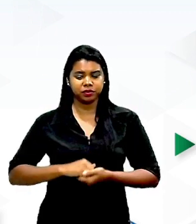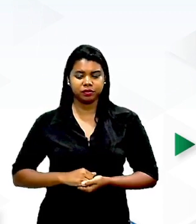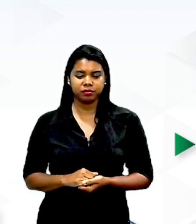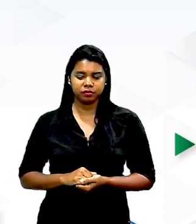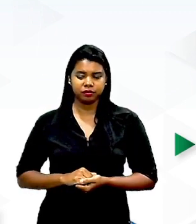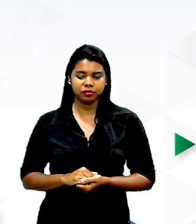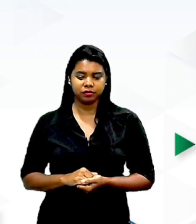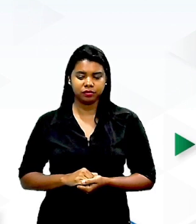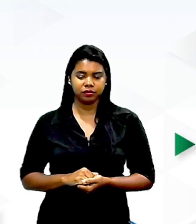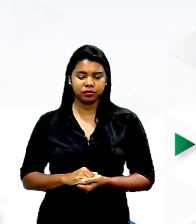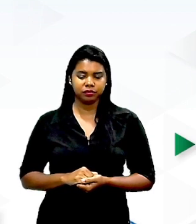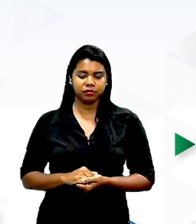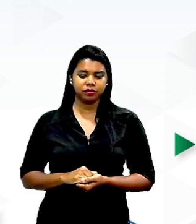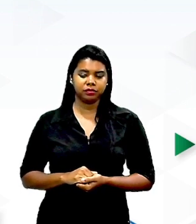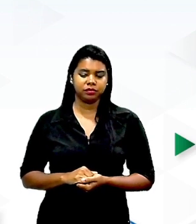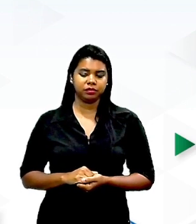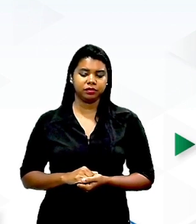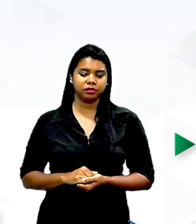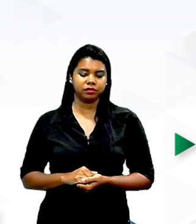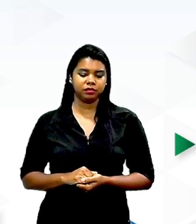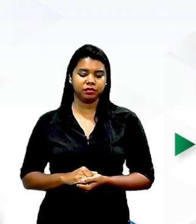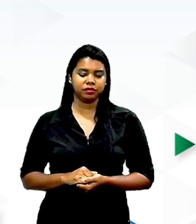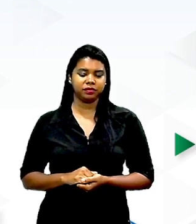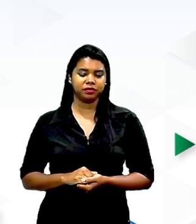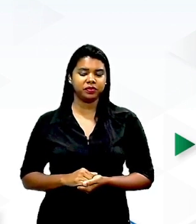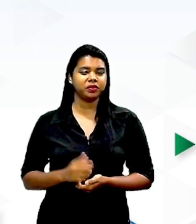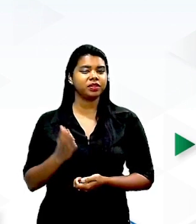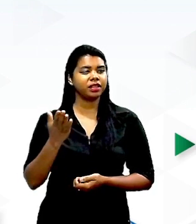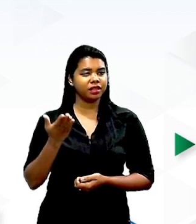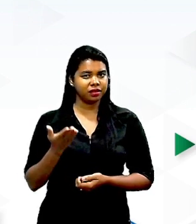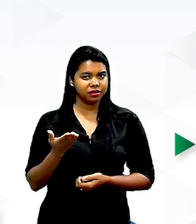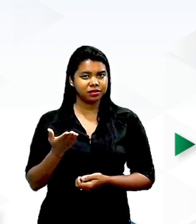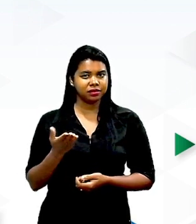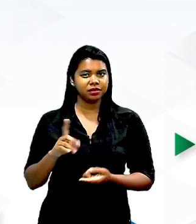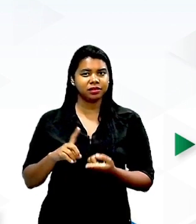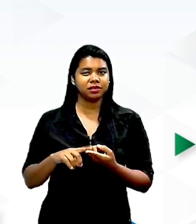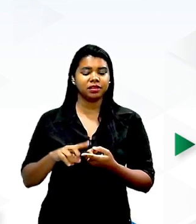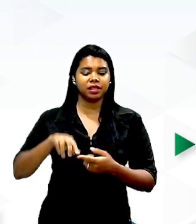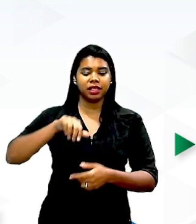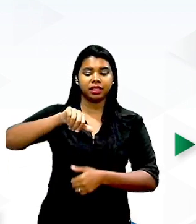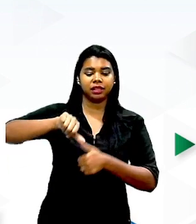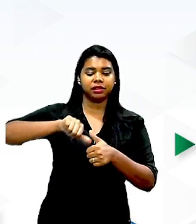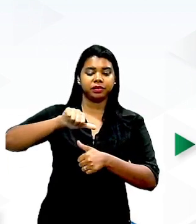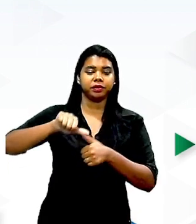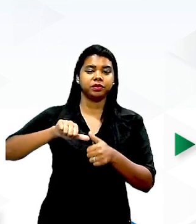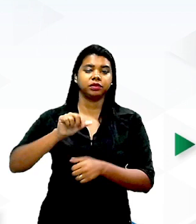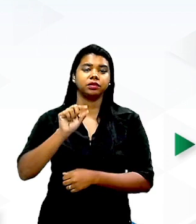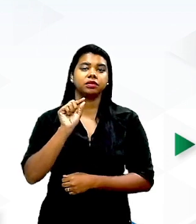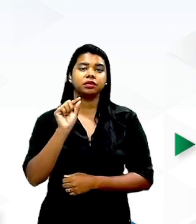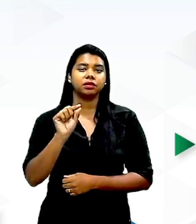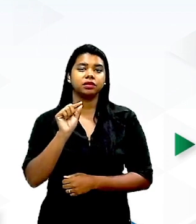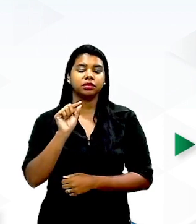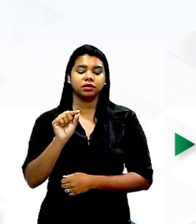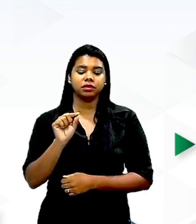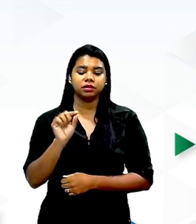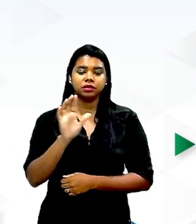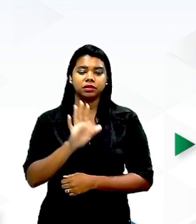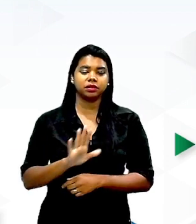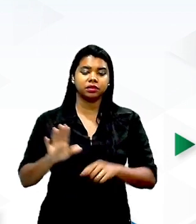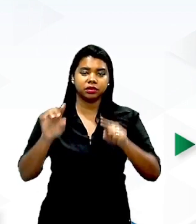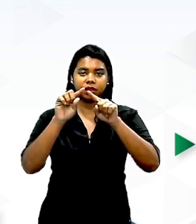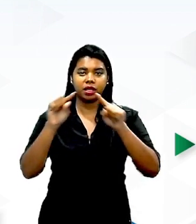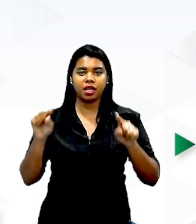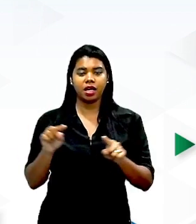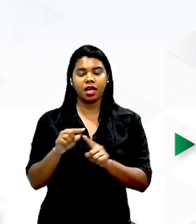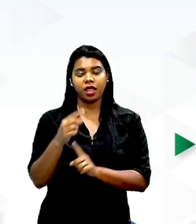forma retangular que você está vendo aí, já dá rigidez porque transforma o que era a imagem de um retângulo em